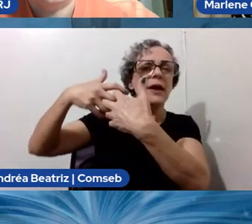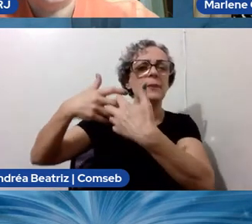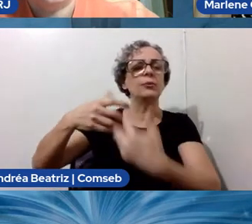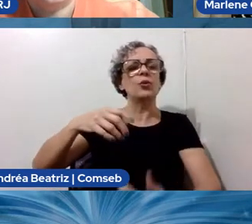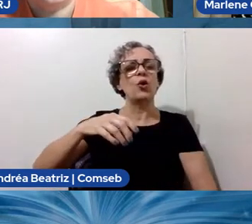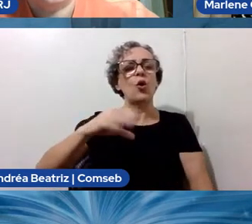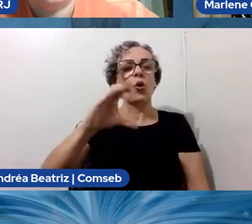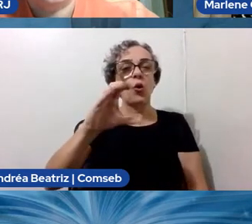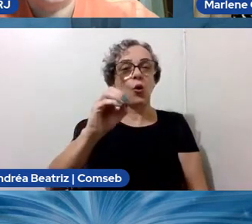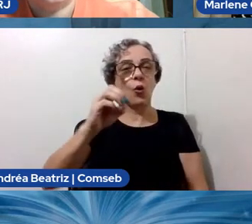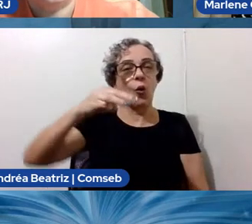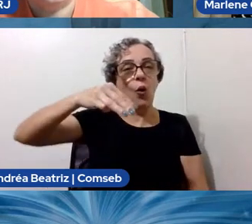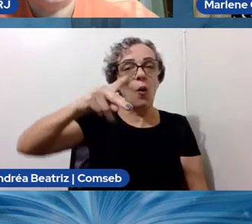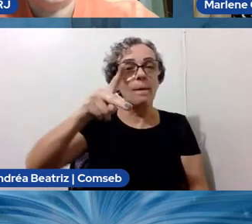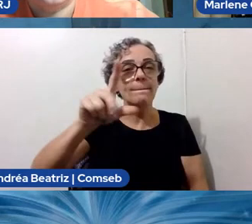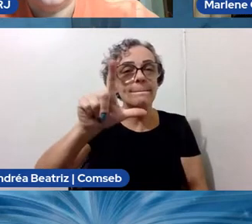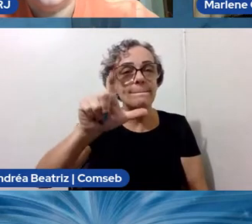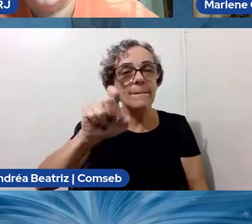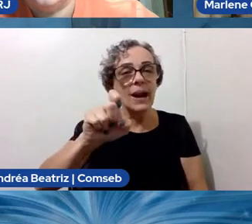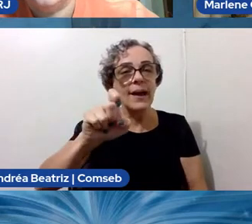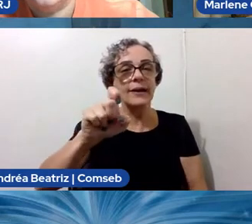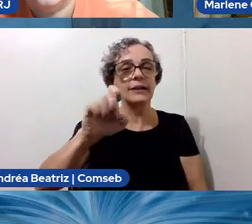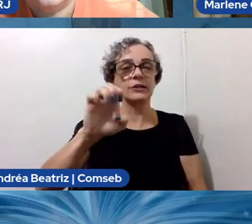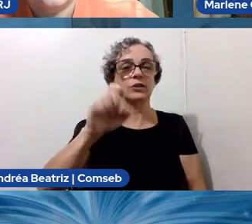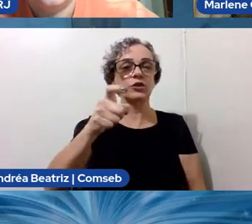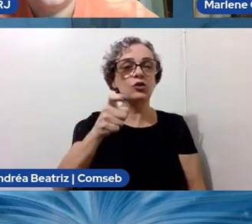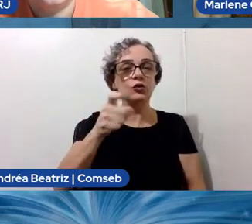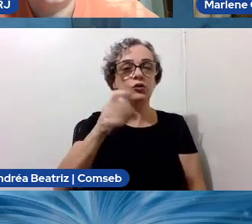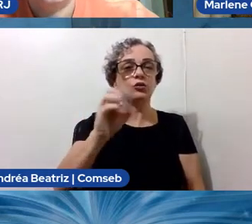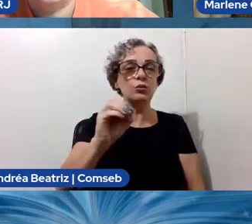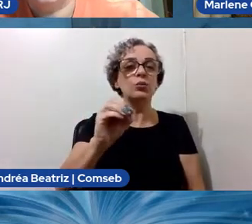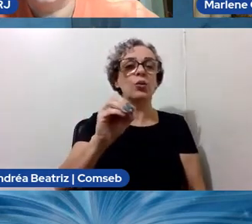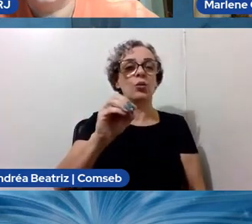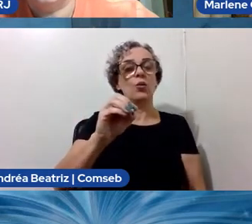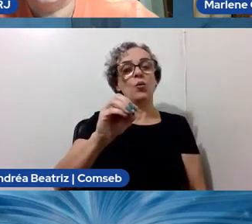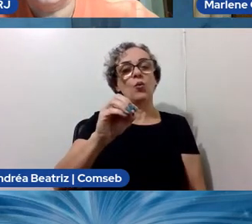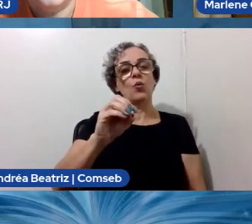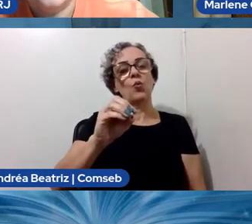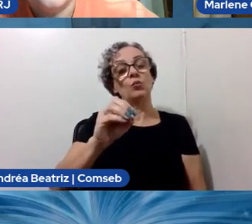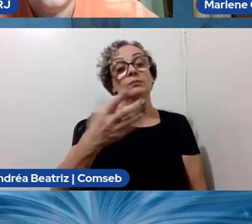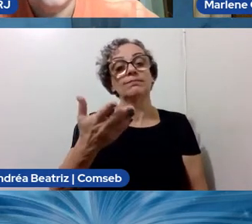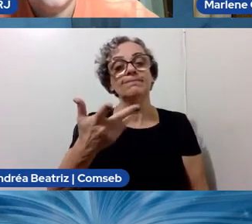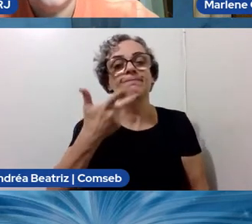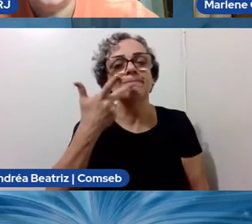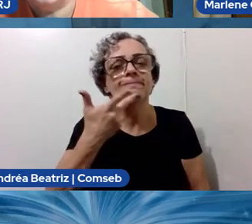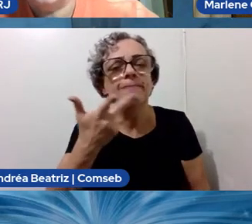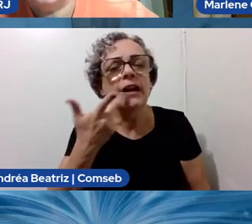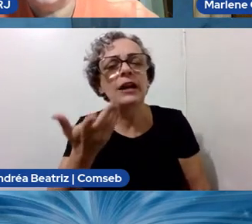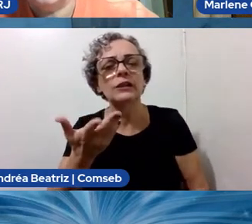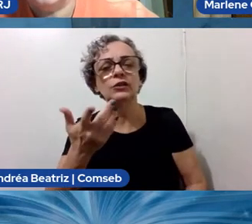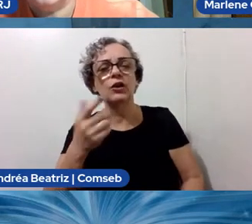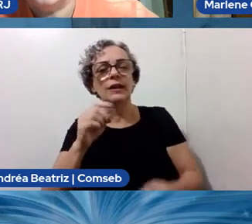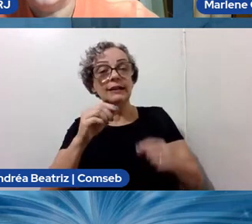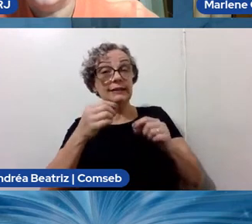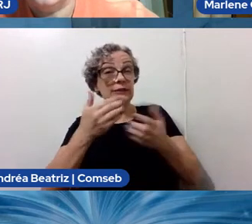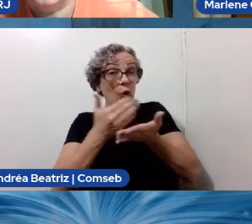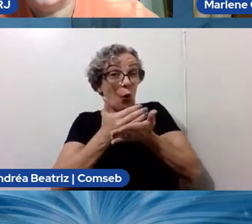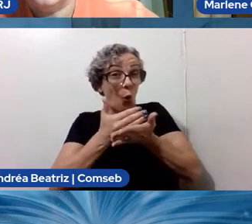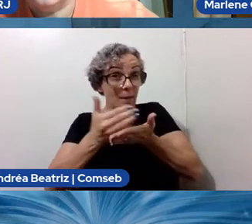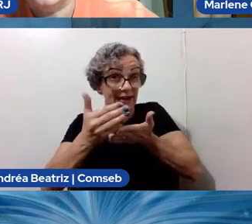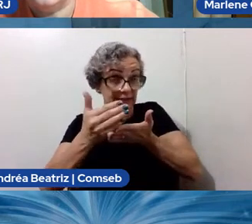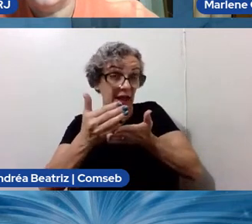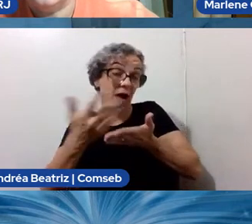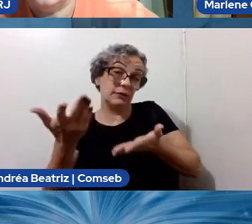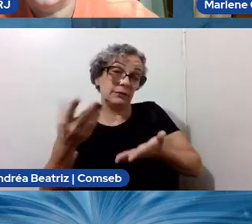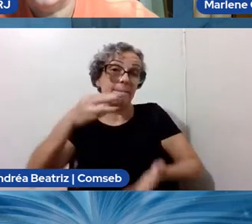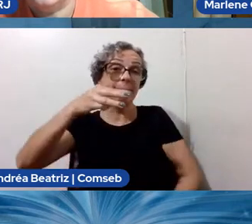porque foi o complexo típico dos répteis. Ele verificou-se que você começar a cortar o córtex dos mamíferos.